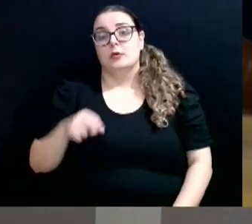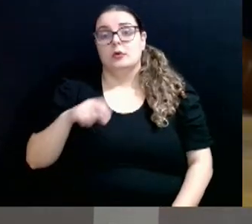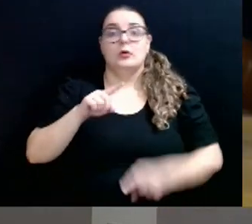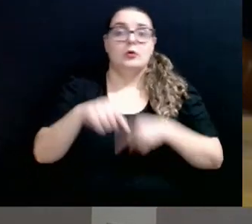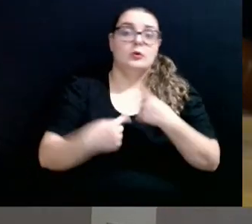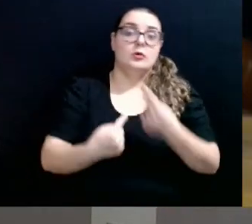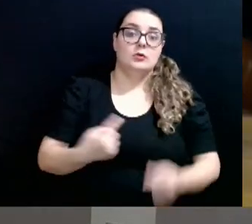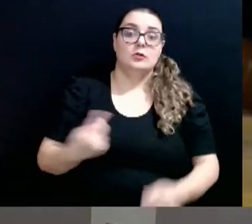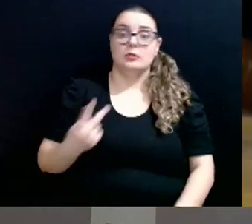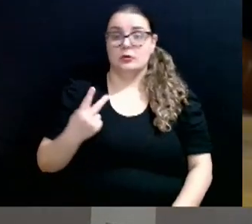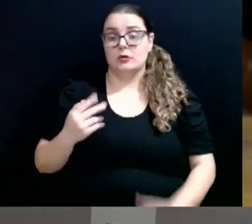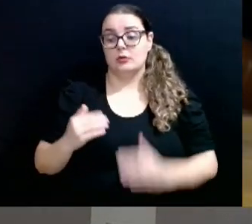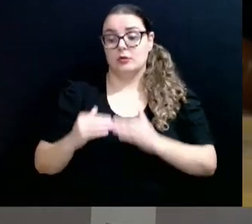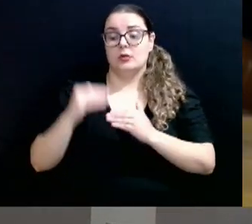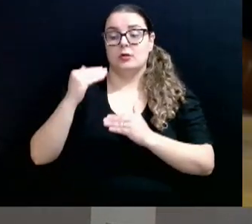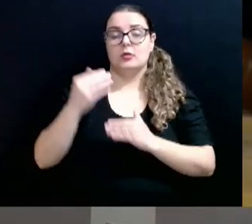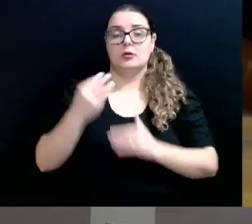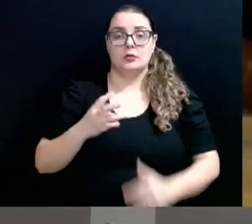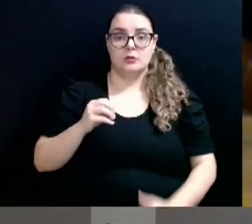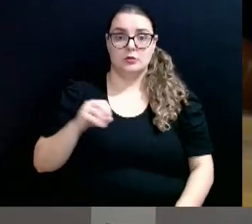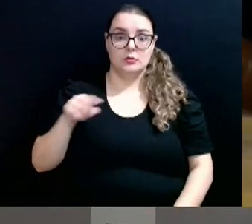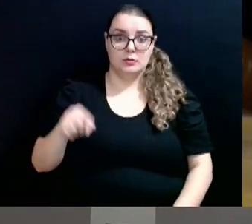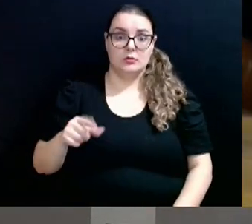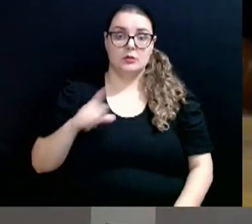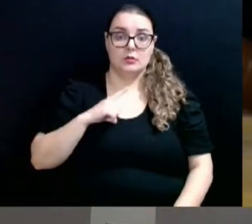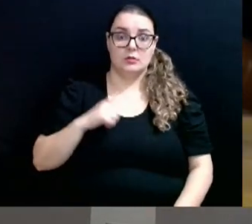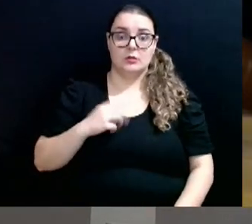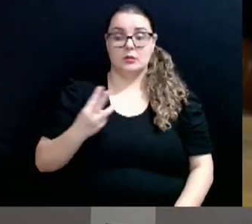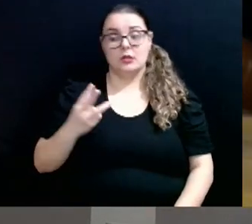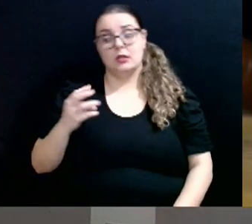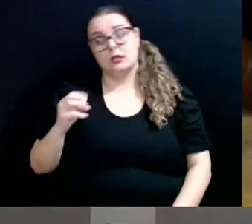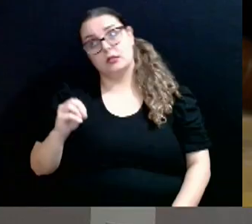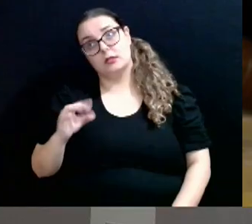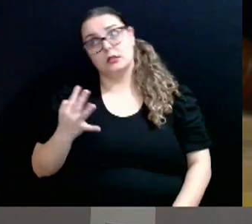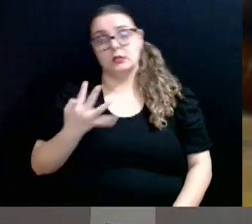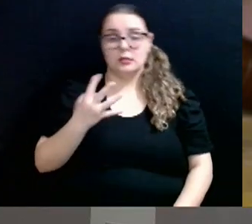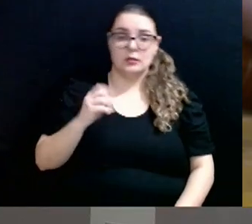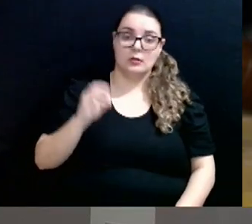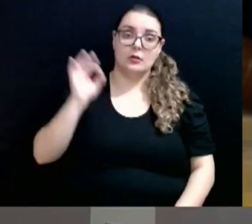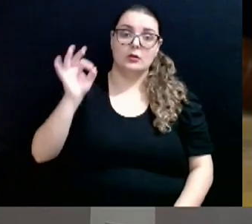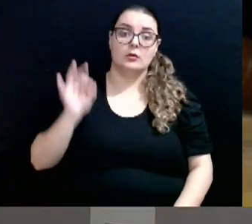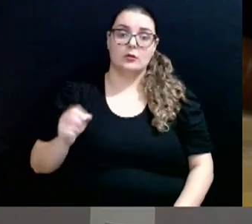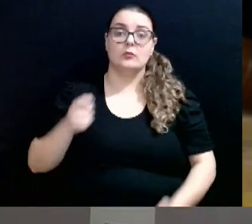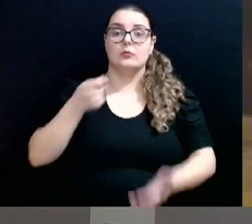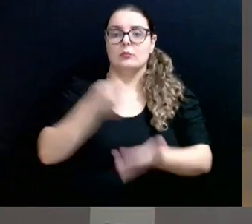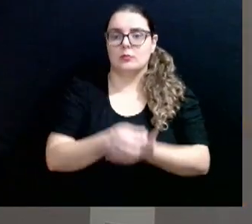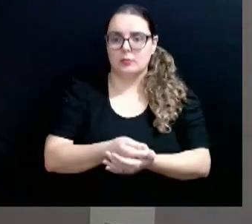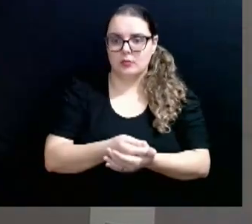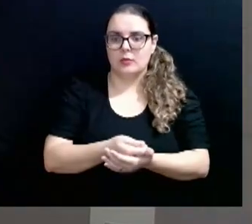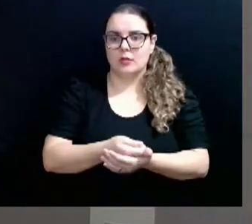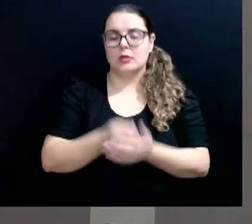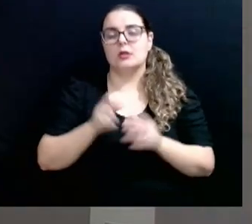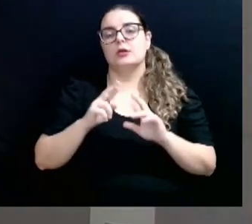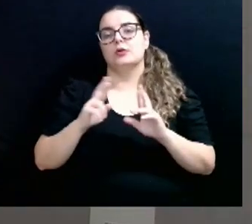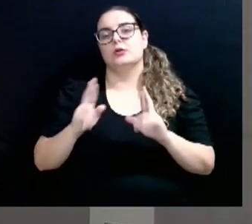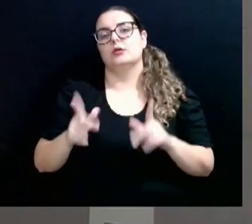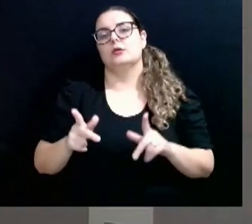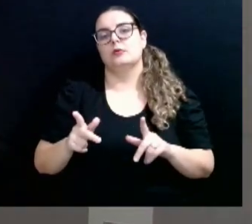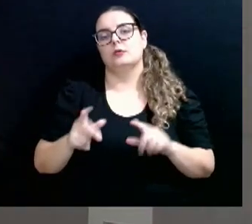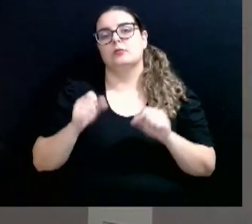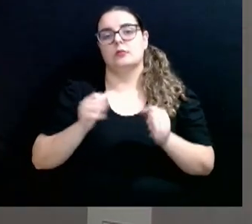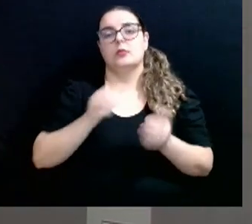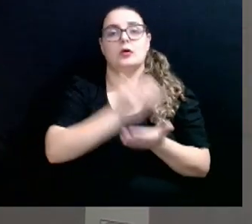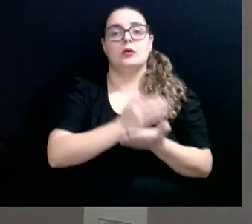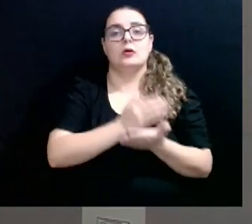dessa importância, você tem que ter no mínimo 30%, 40% desse valor para garantir e a diferença chega a ser parcelada em 6